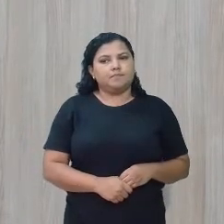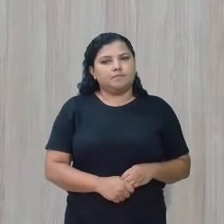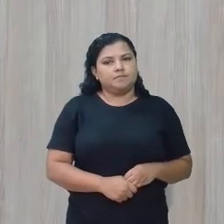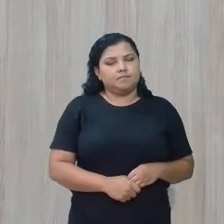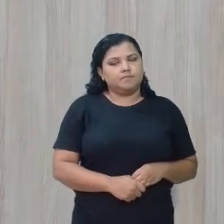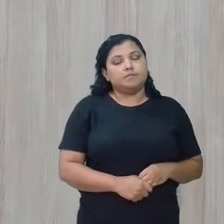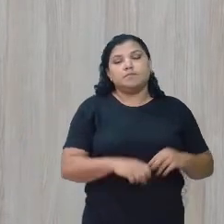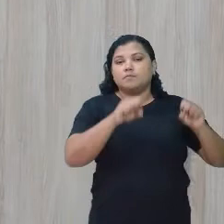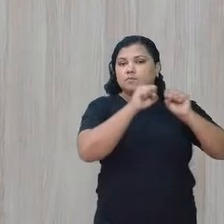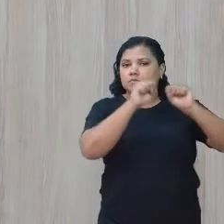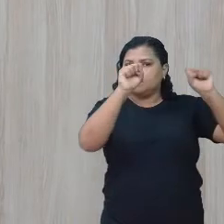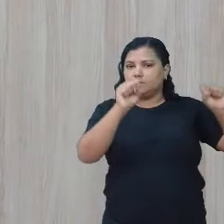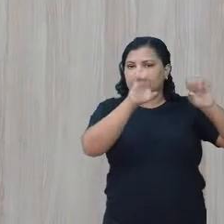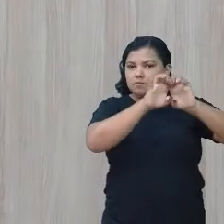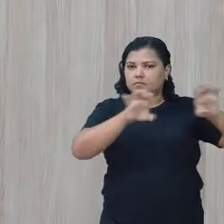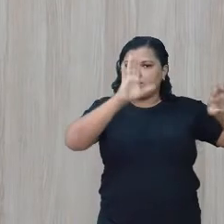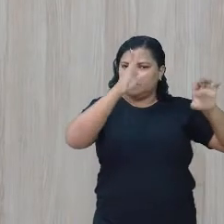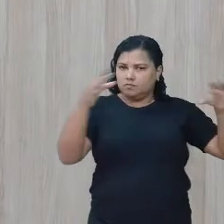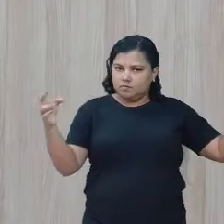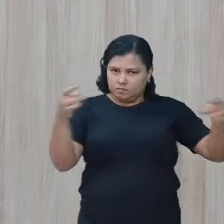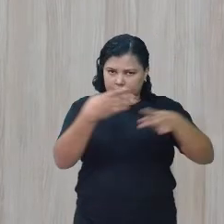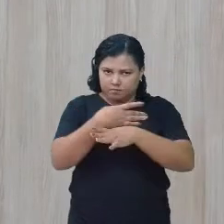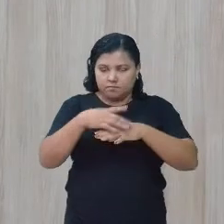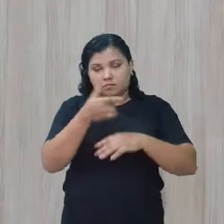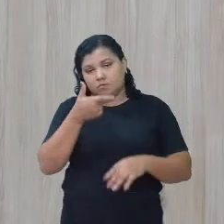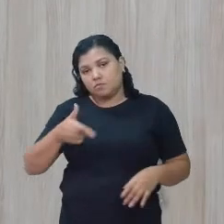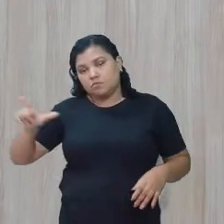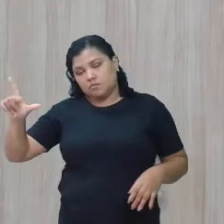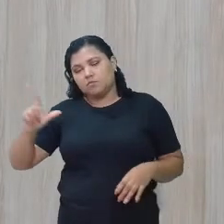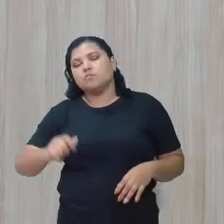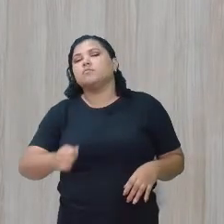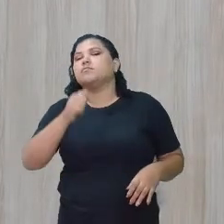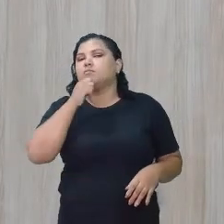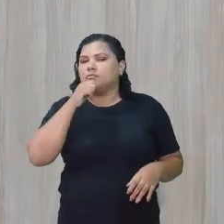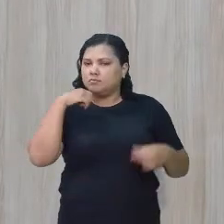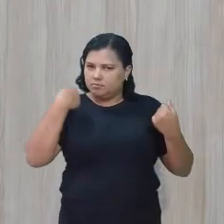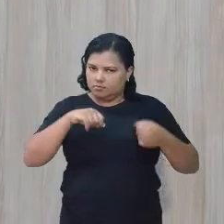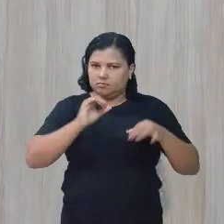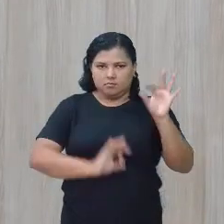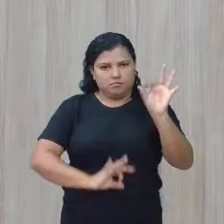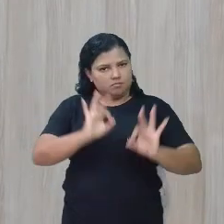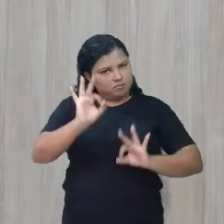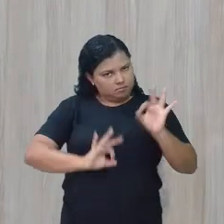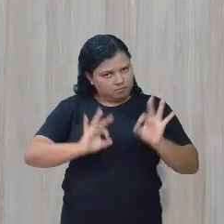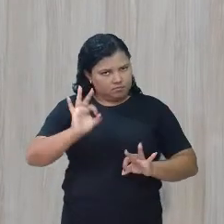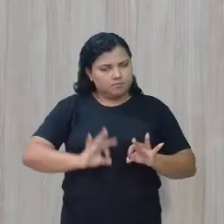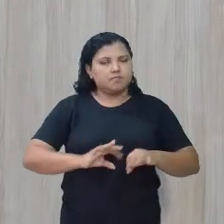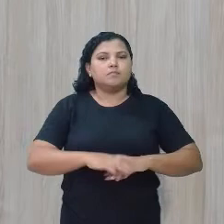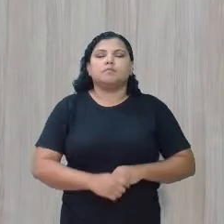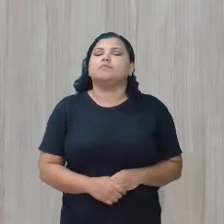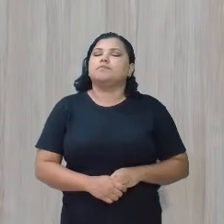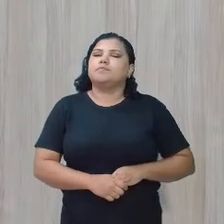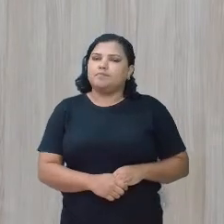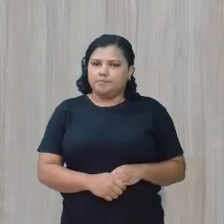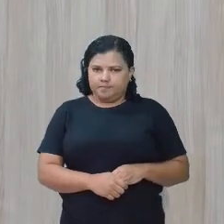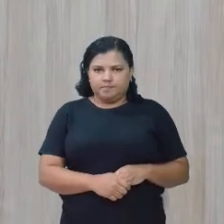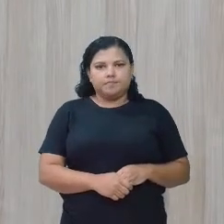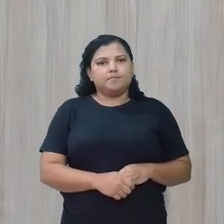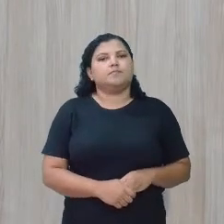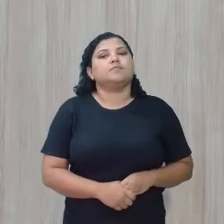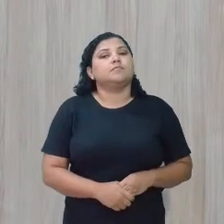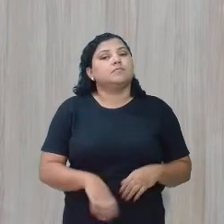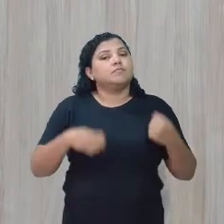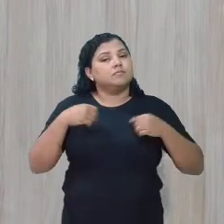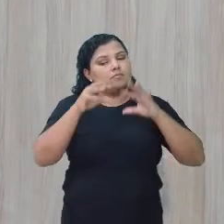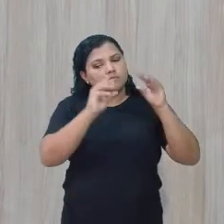um sistema já pronto lá, já montado, e deixei um outro sistema aí que foi um probleminha. Do problema a gente tem